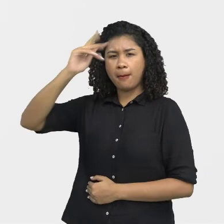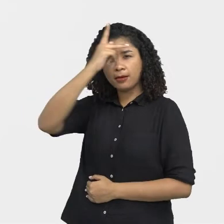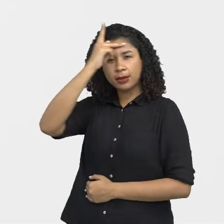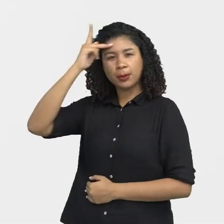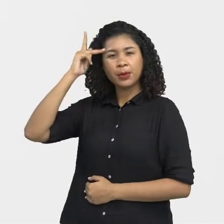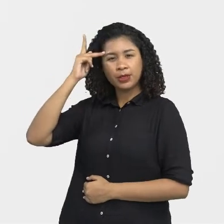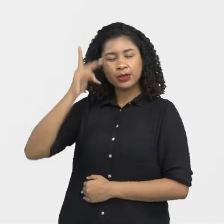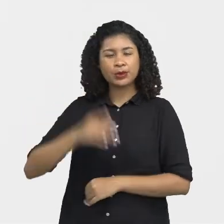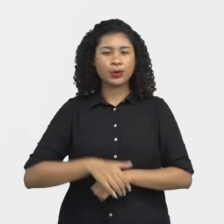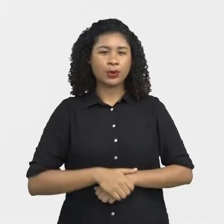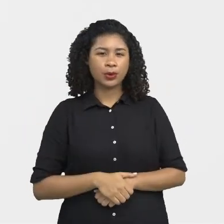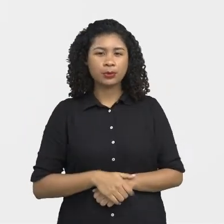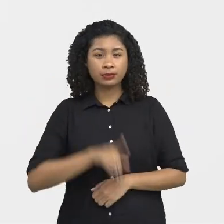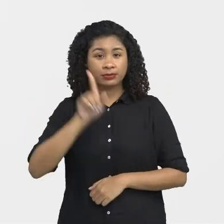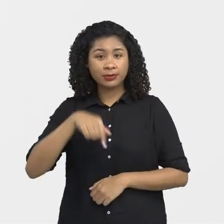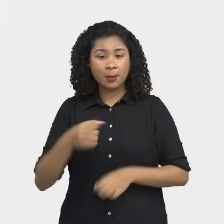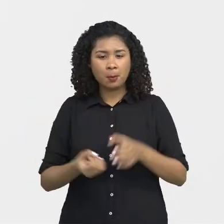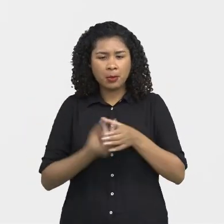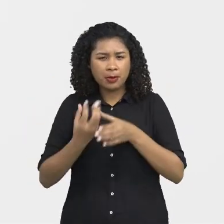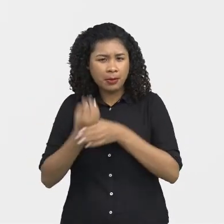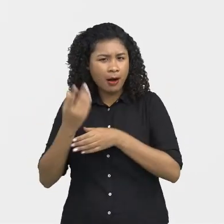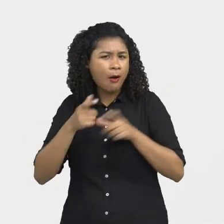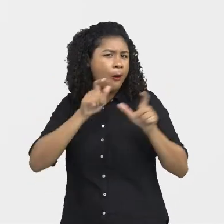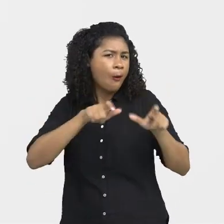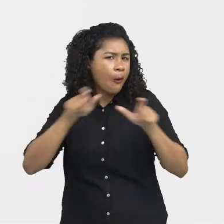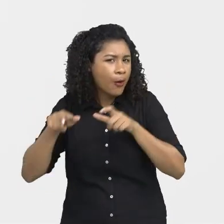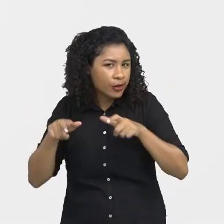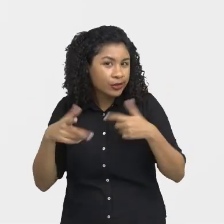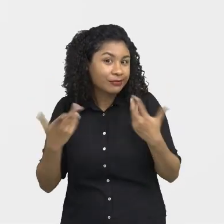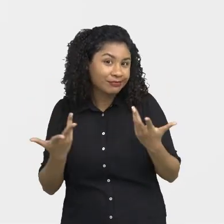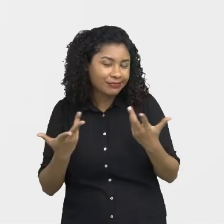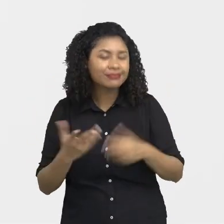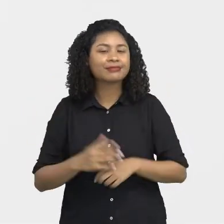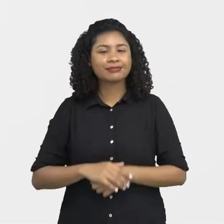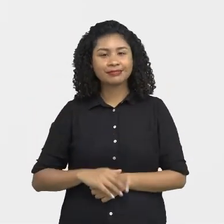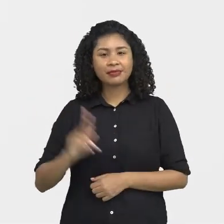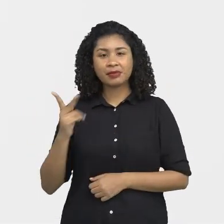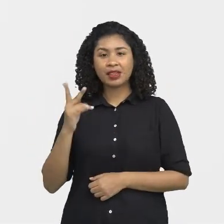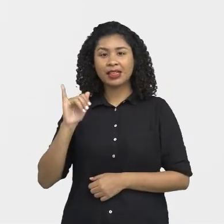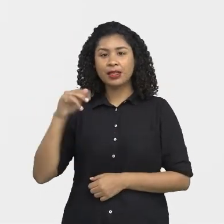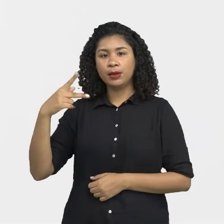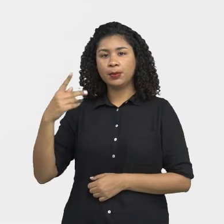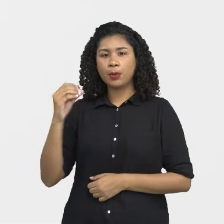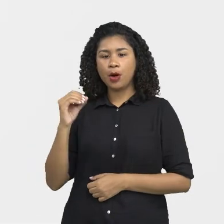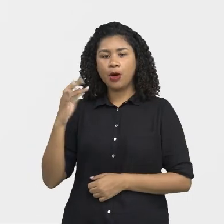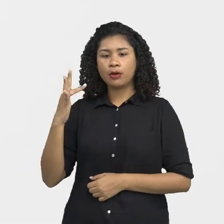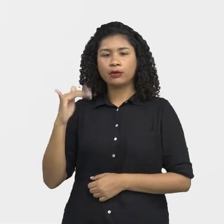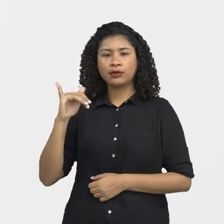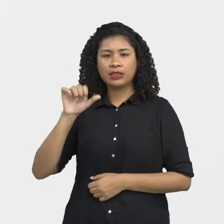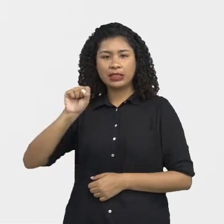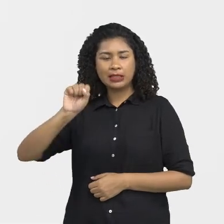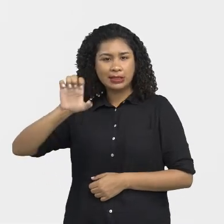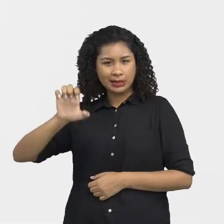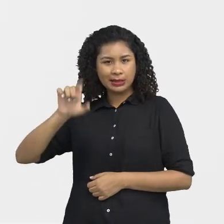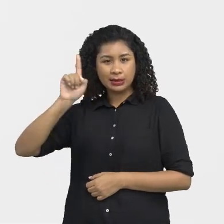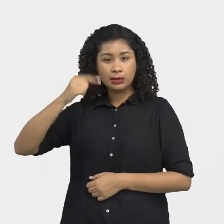onde? Na hipófise, aquela estrutura que está presente lá no encéfalo,